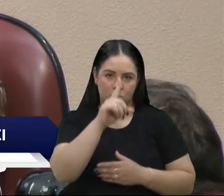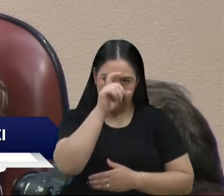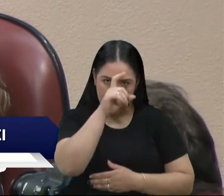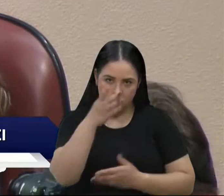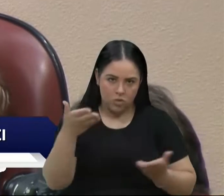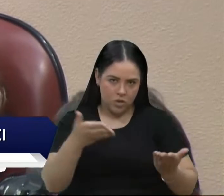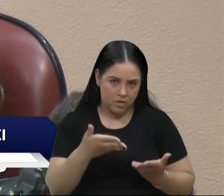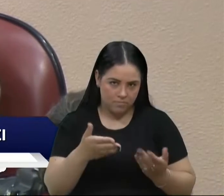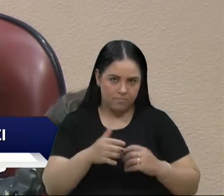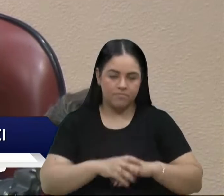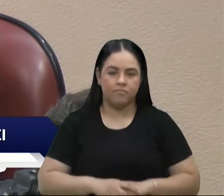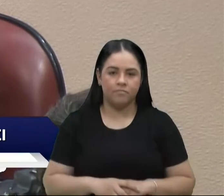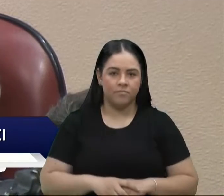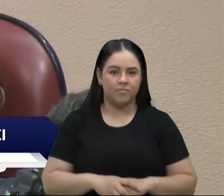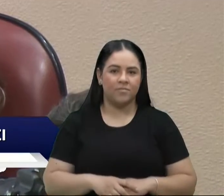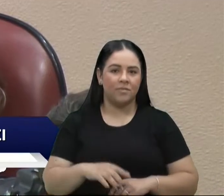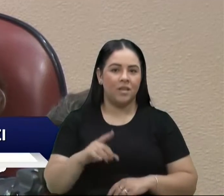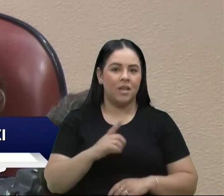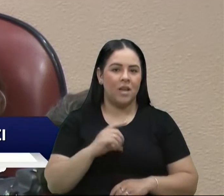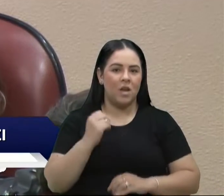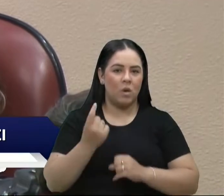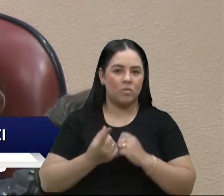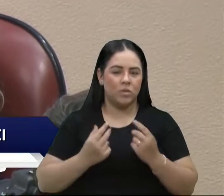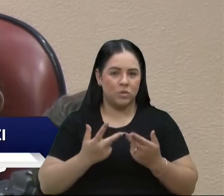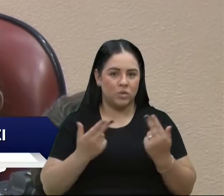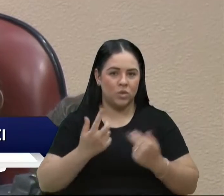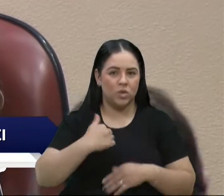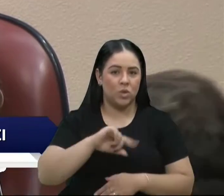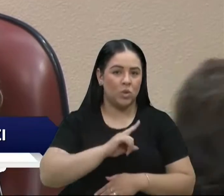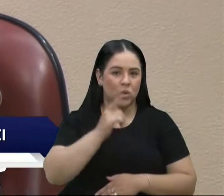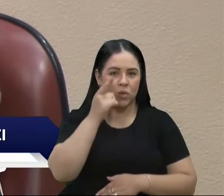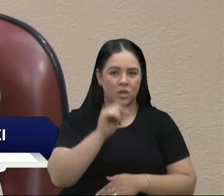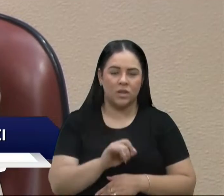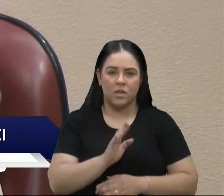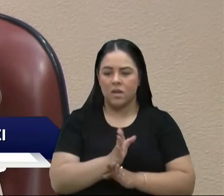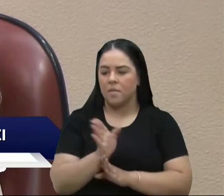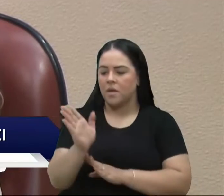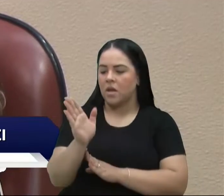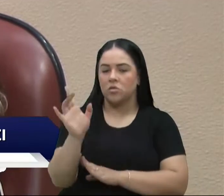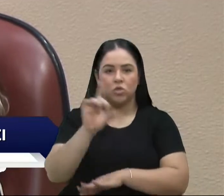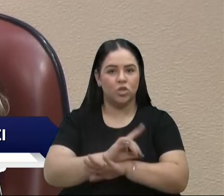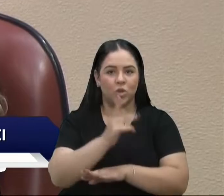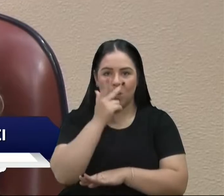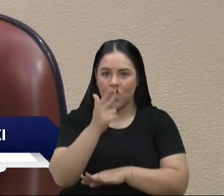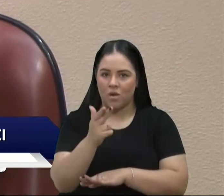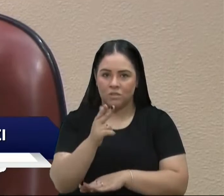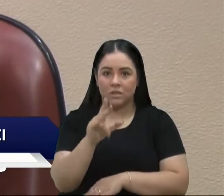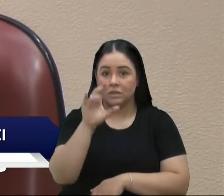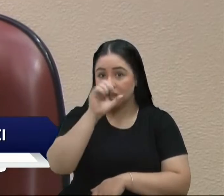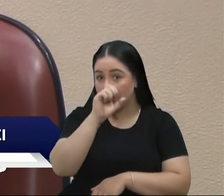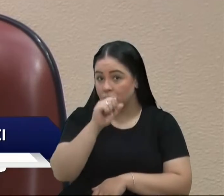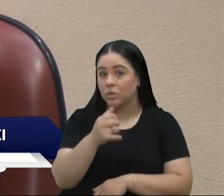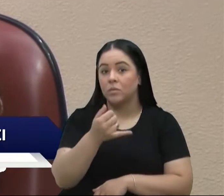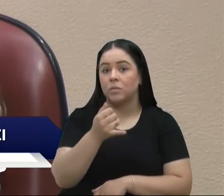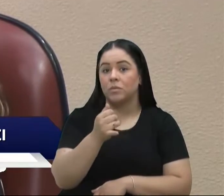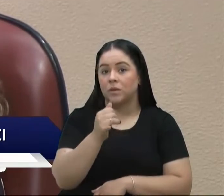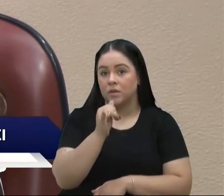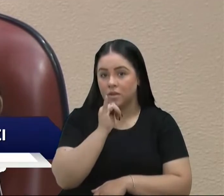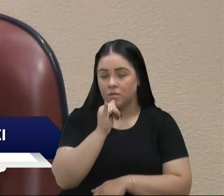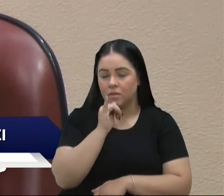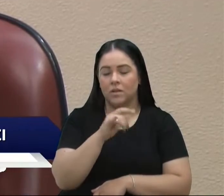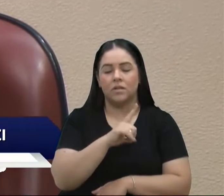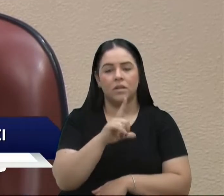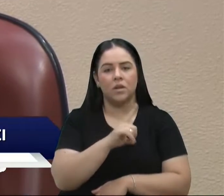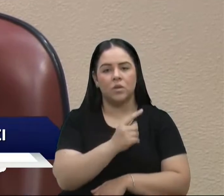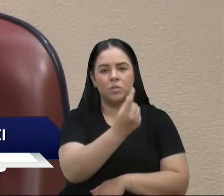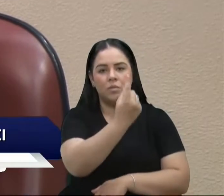imediata. Tem casos que a gente consegue encaminhar os pacientes no mesmo dia. Né? No sábado, por exemplo, o Alexandre me mandou uma demanda